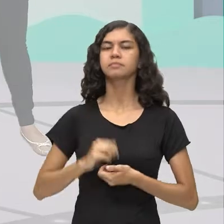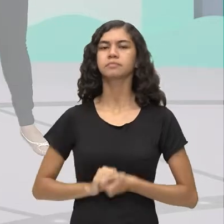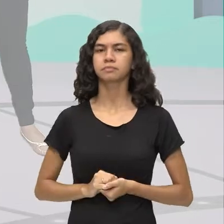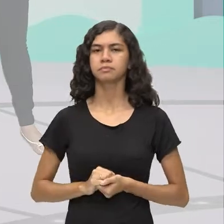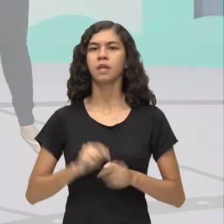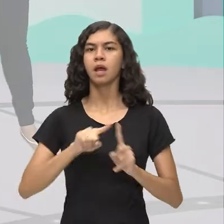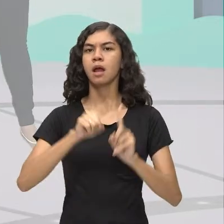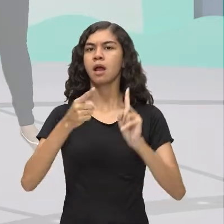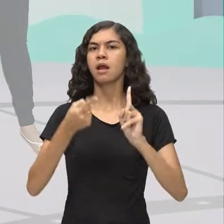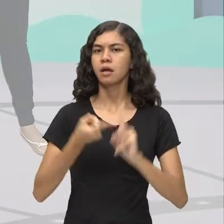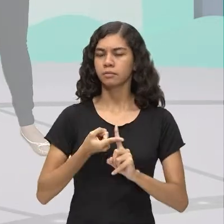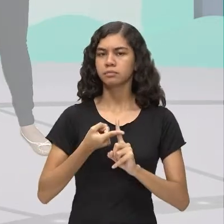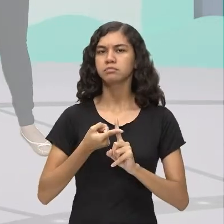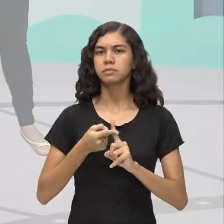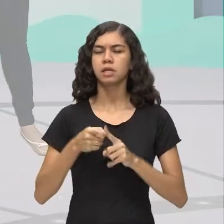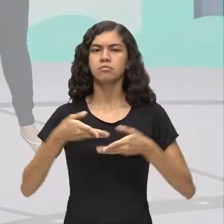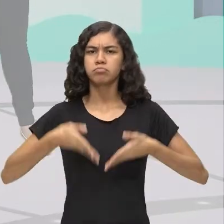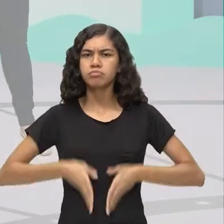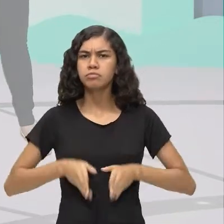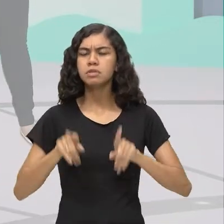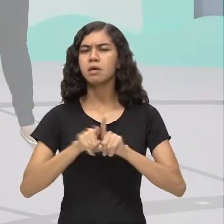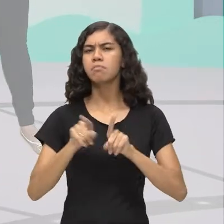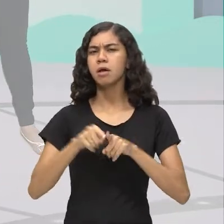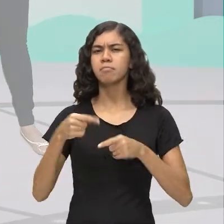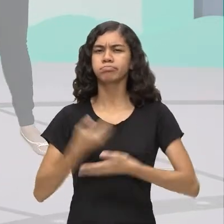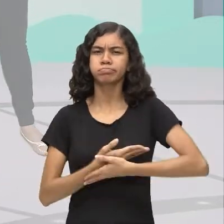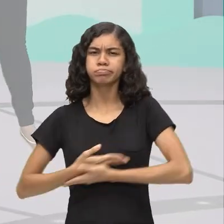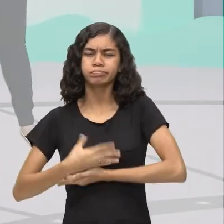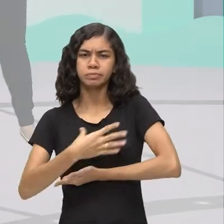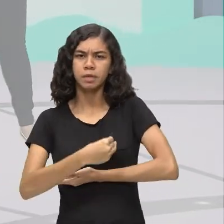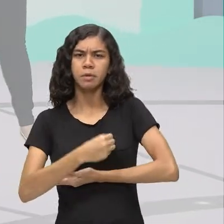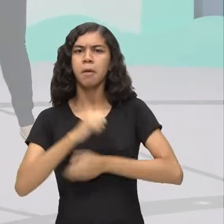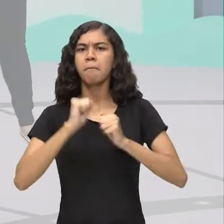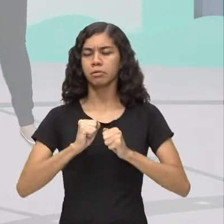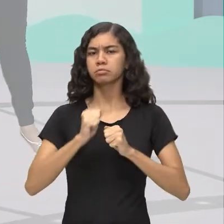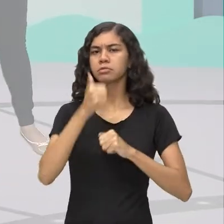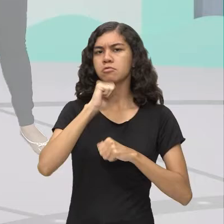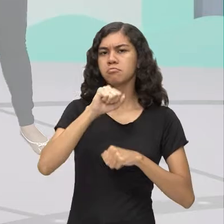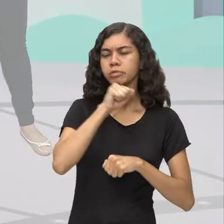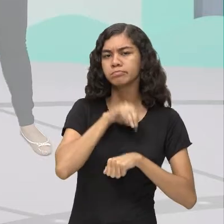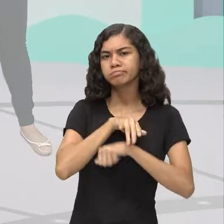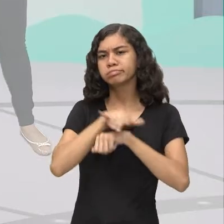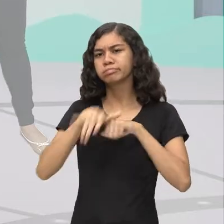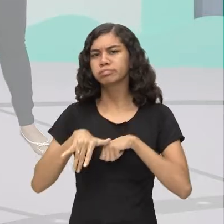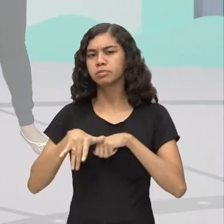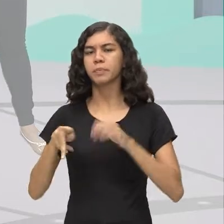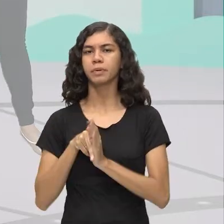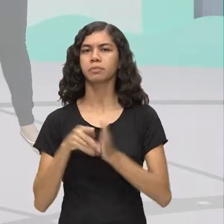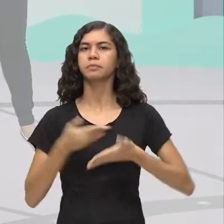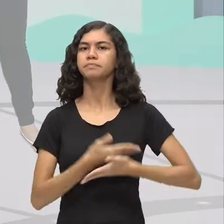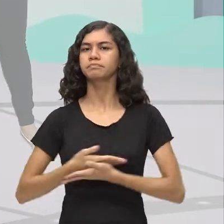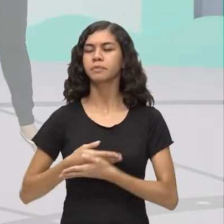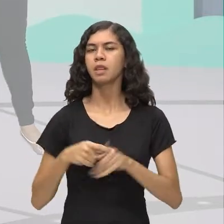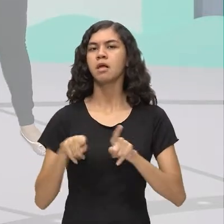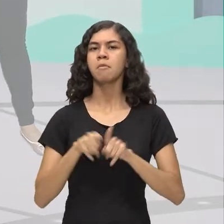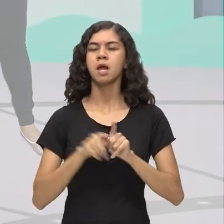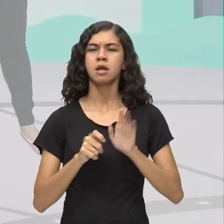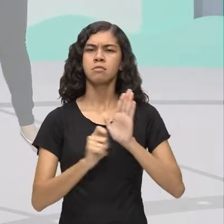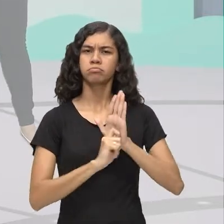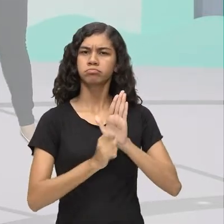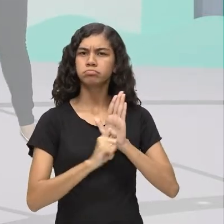Gravidez, parto e aleitamento, quando a mãe está infectada, ela pode passar para o seu bebê. Consumo de drogas